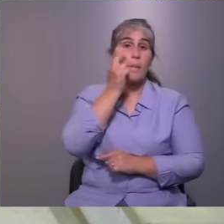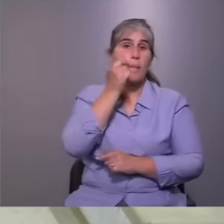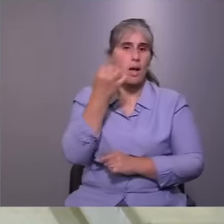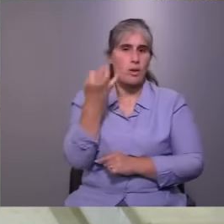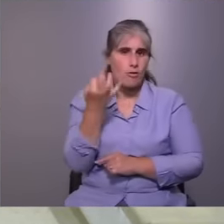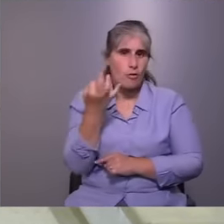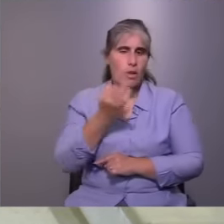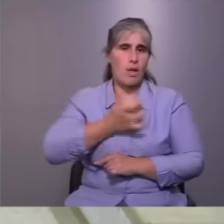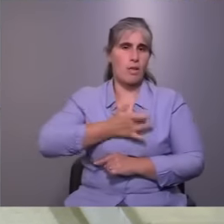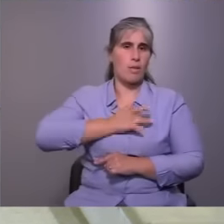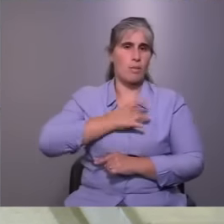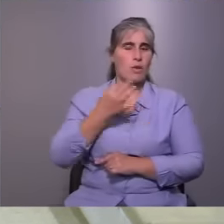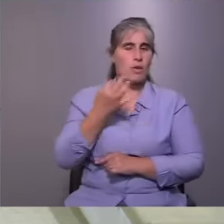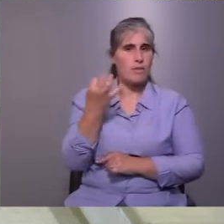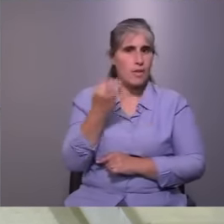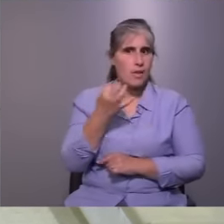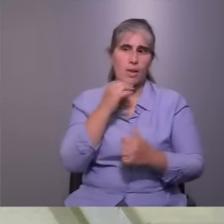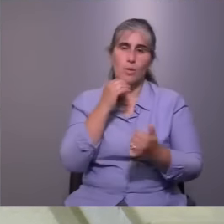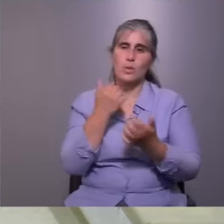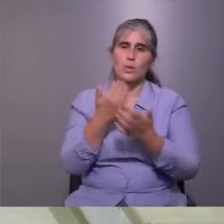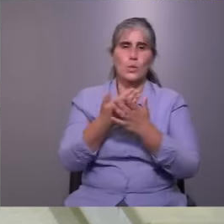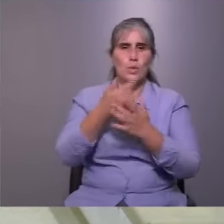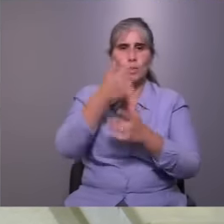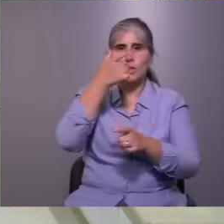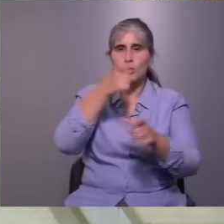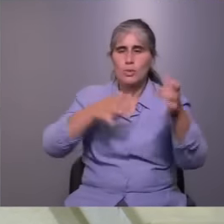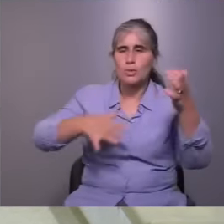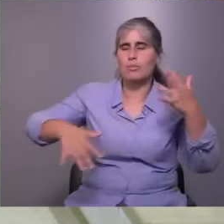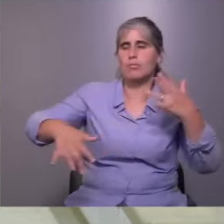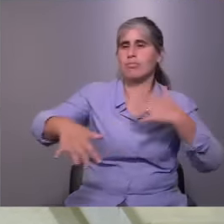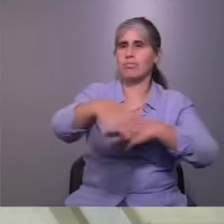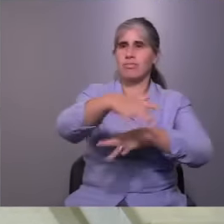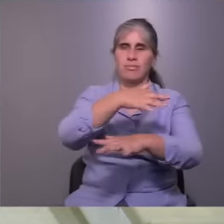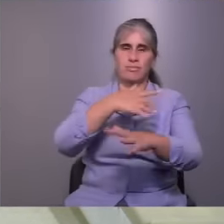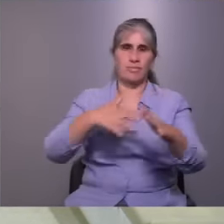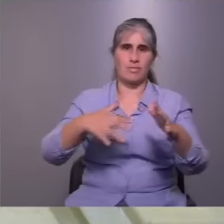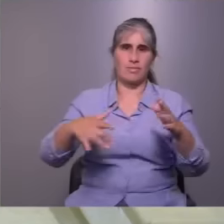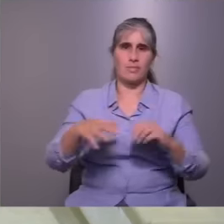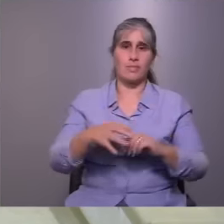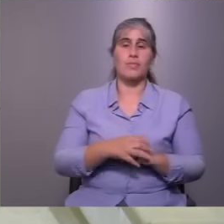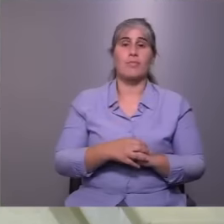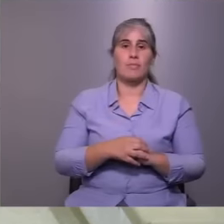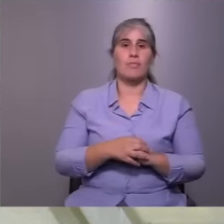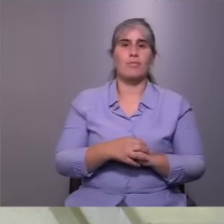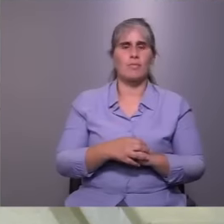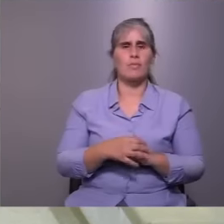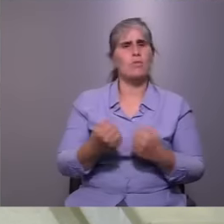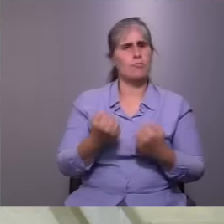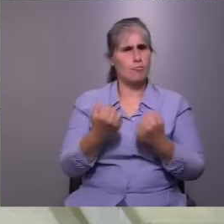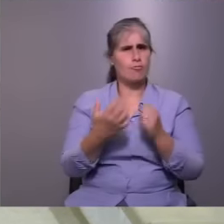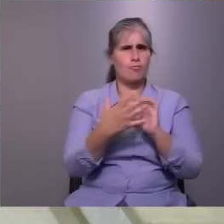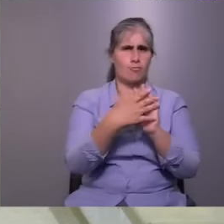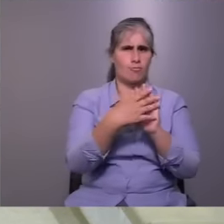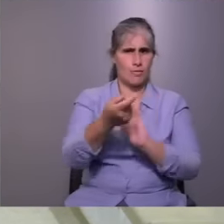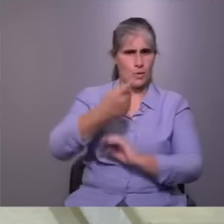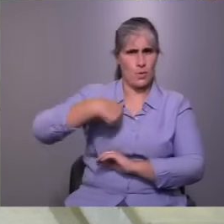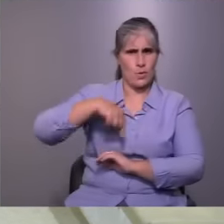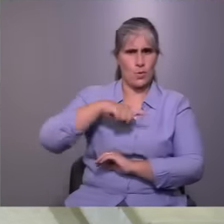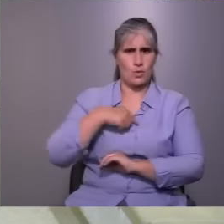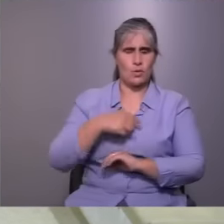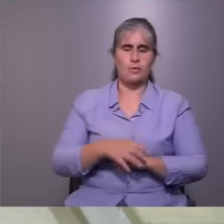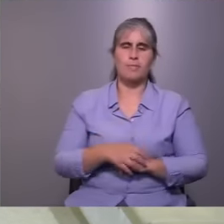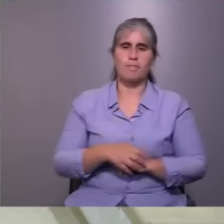verdade. Sabemos bem como Deus é Pai, é amor para toda a humanidade. Cantamos com voz